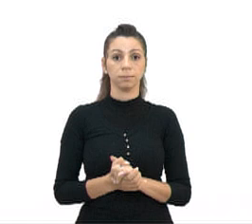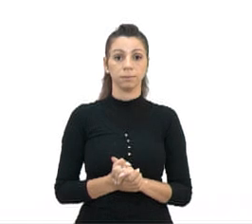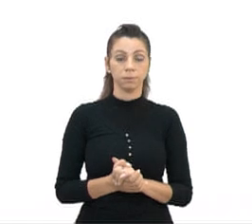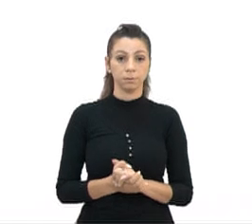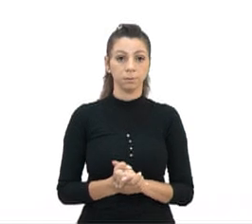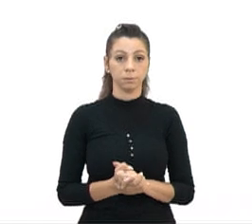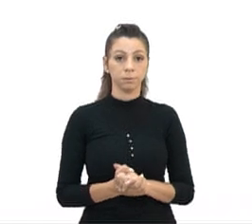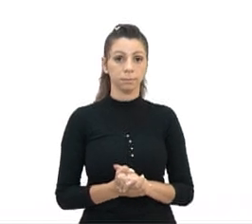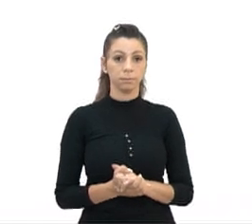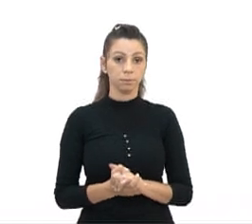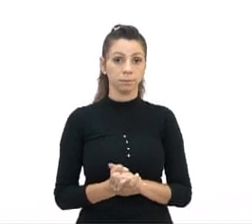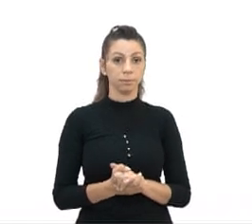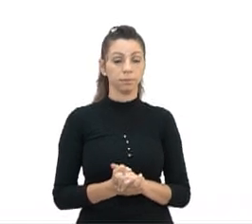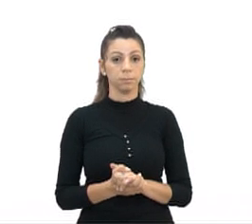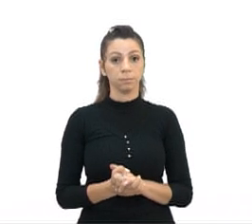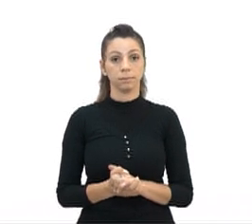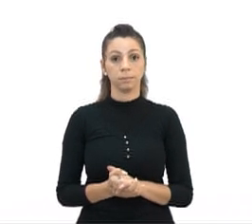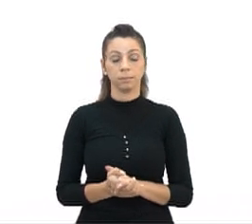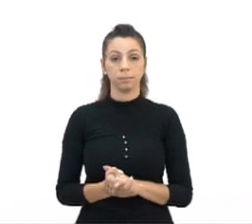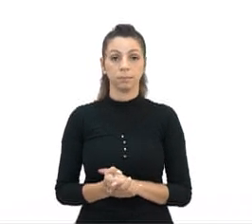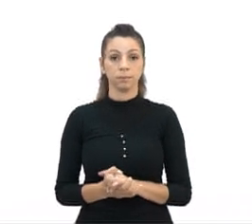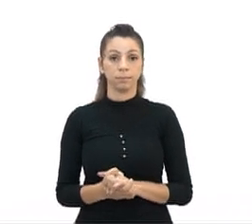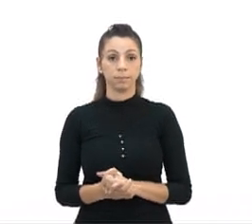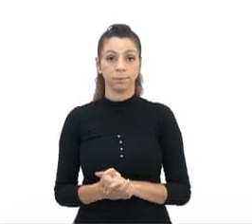a letra C.